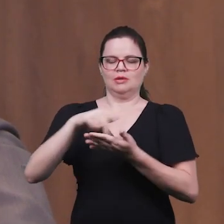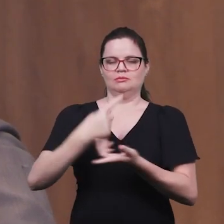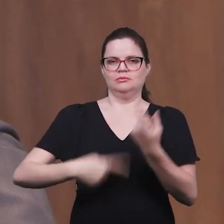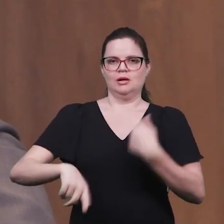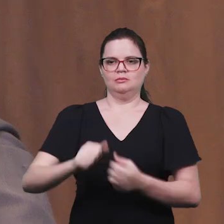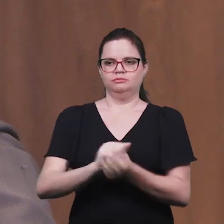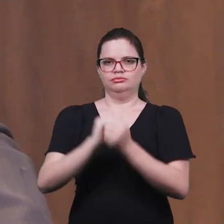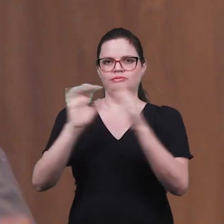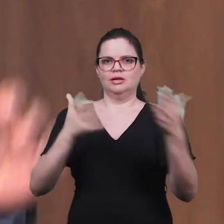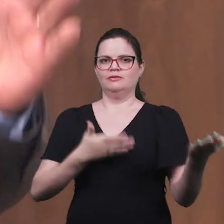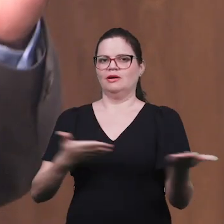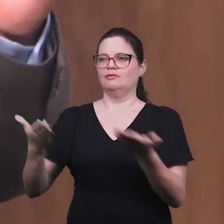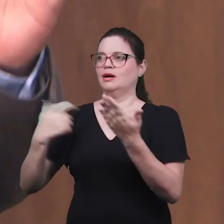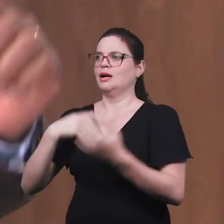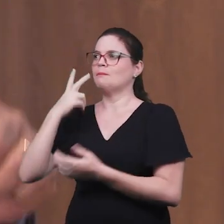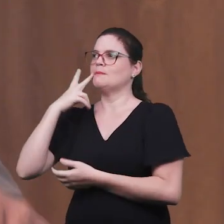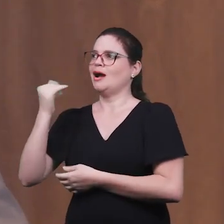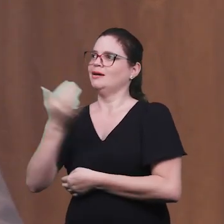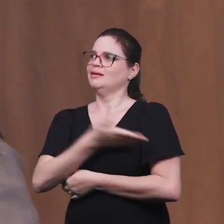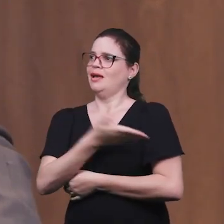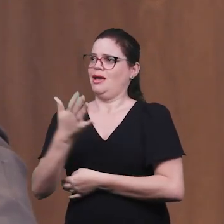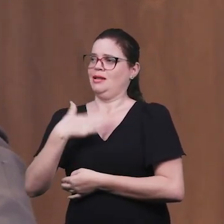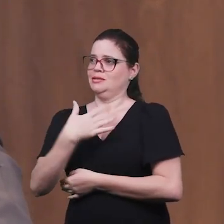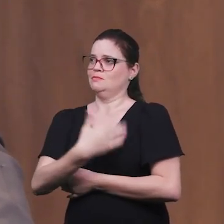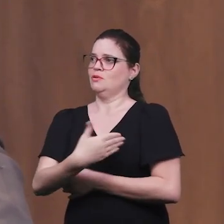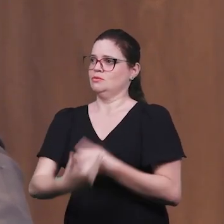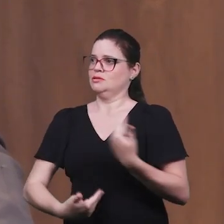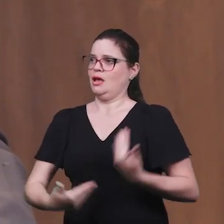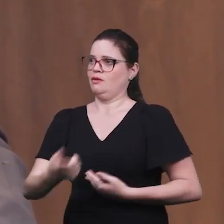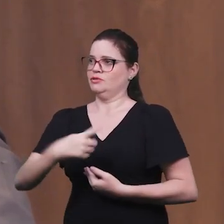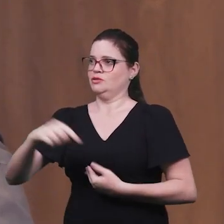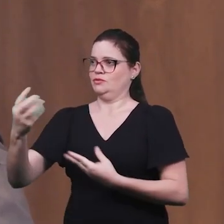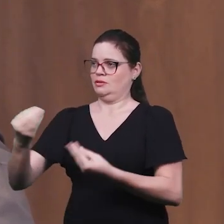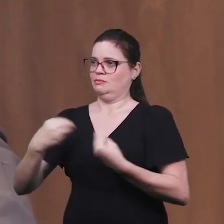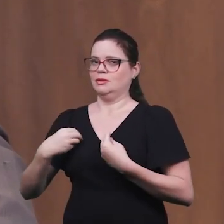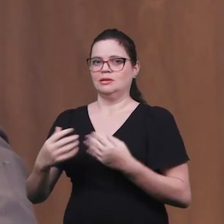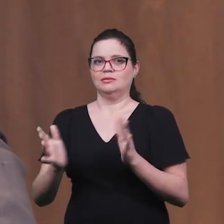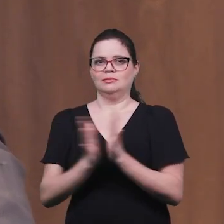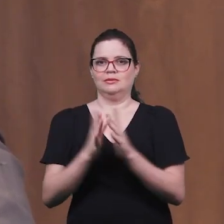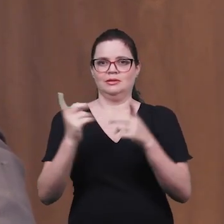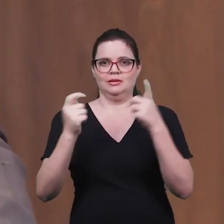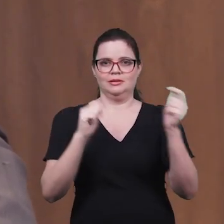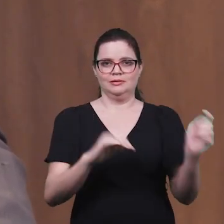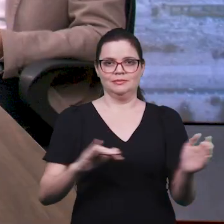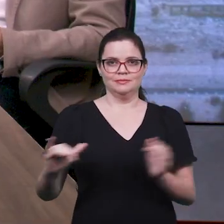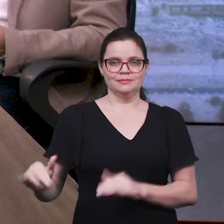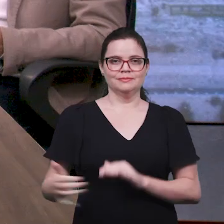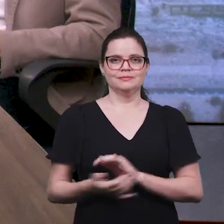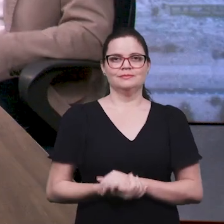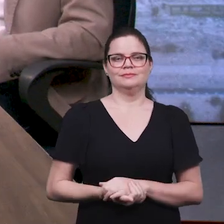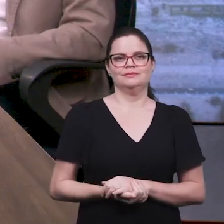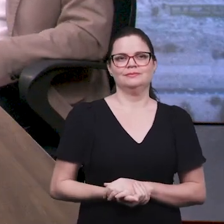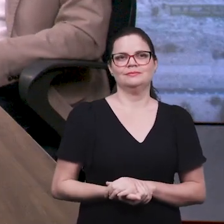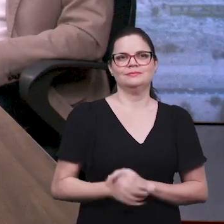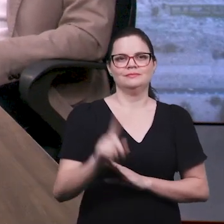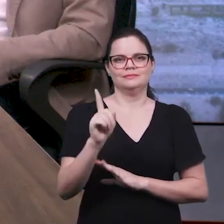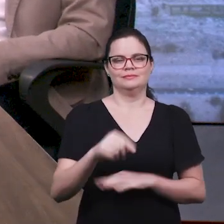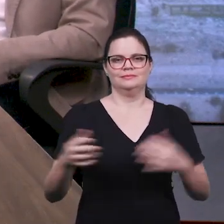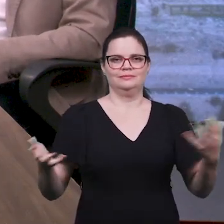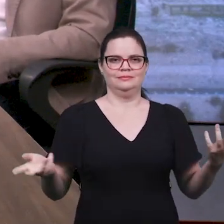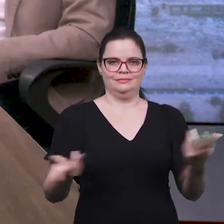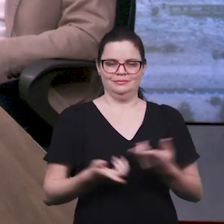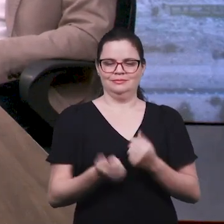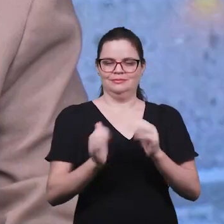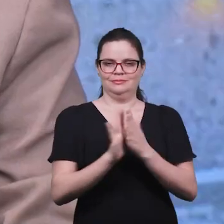alegria, certamente, ele vai dizer: Pai, aqui estão aqueles que o Senhor me deu. Bendito o nome do Senhor. Amém. É